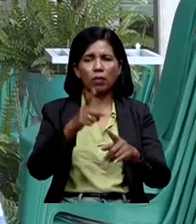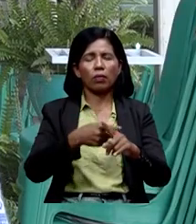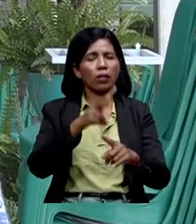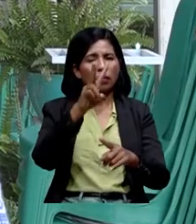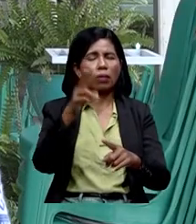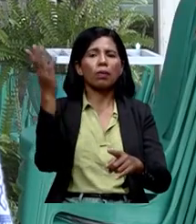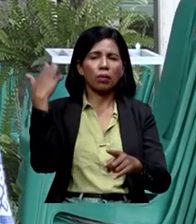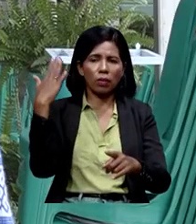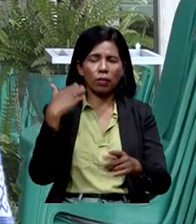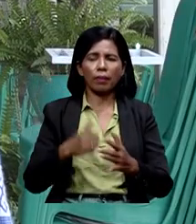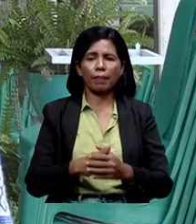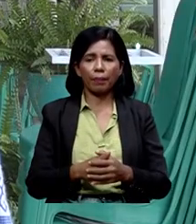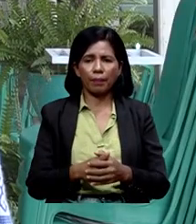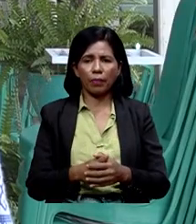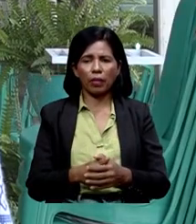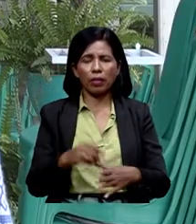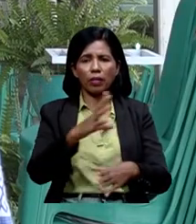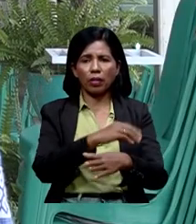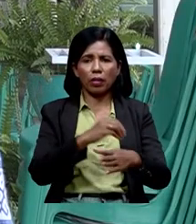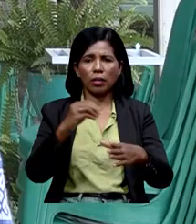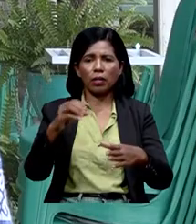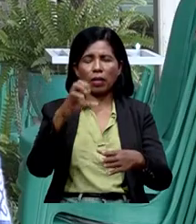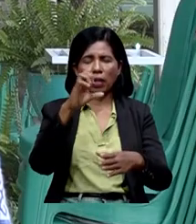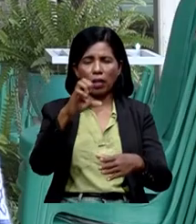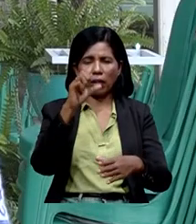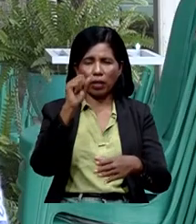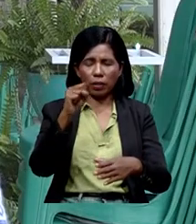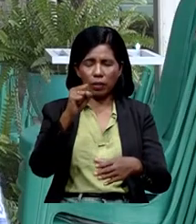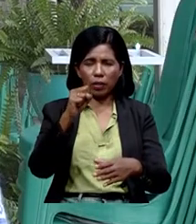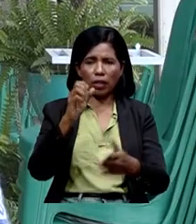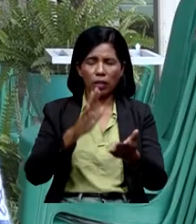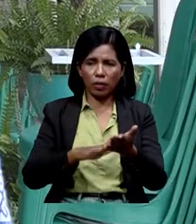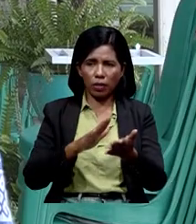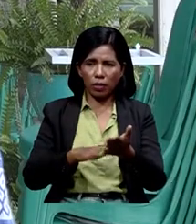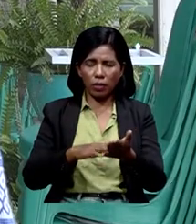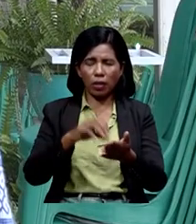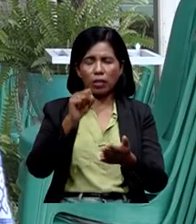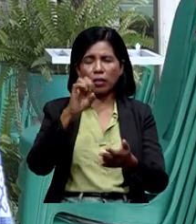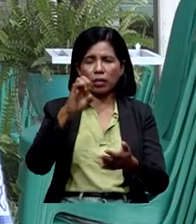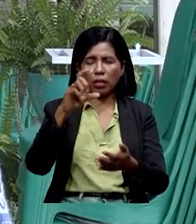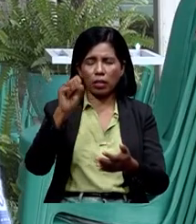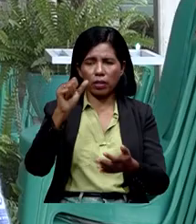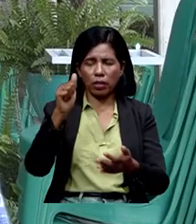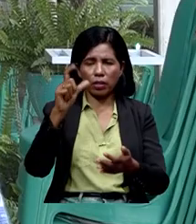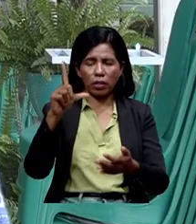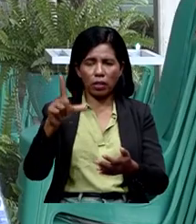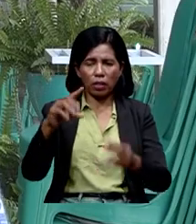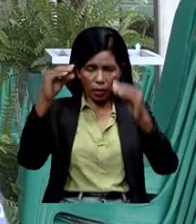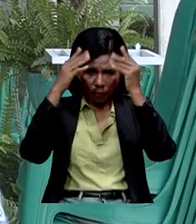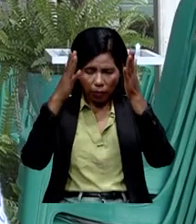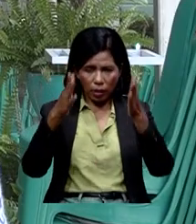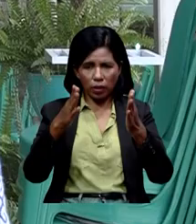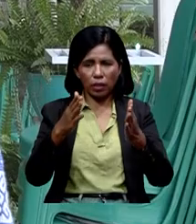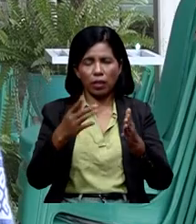koto nunemos ha es paralelo cesar ne funcionário permanente é mais